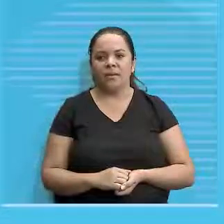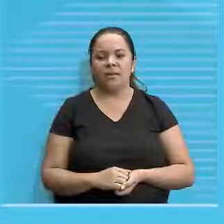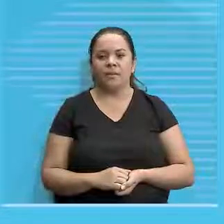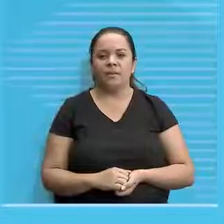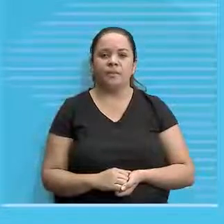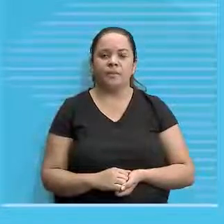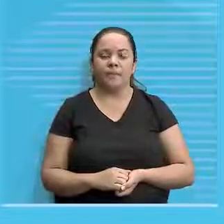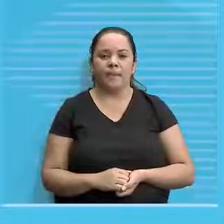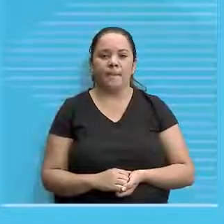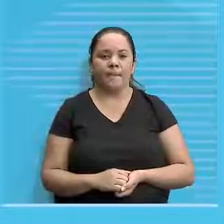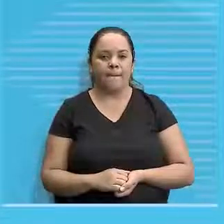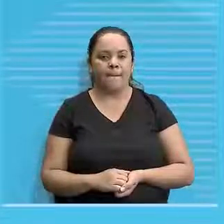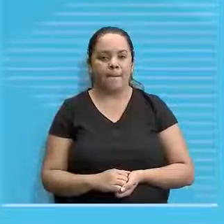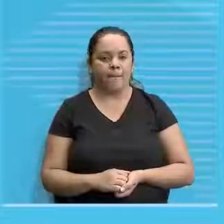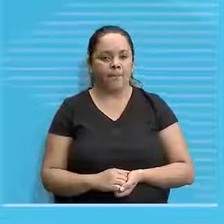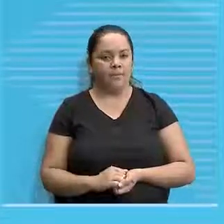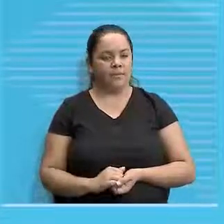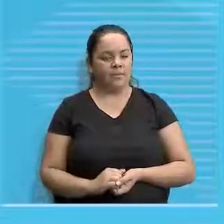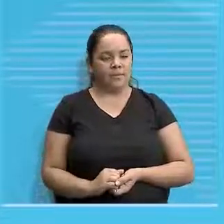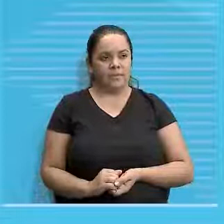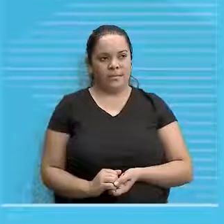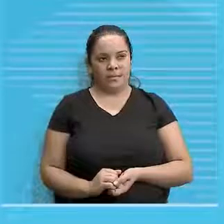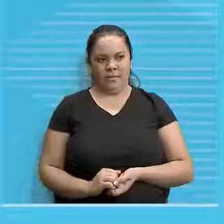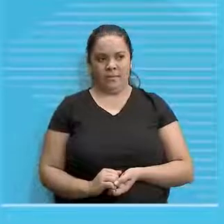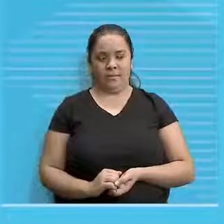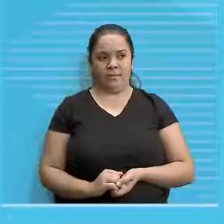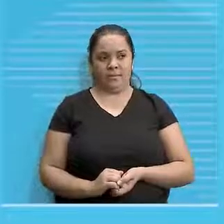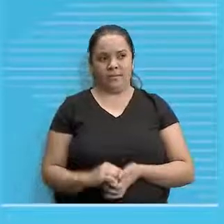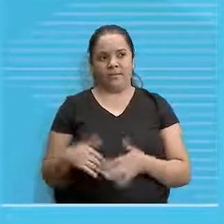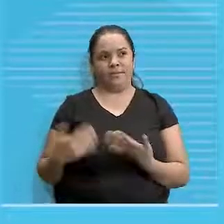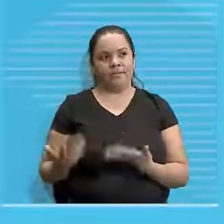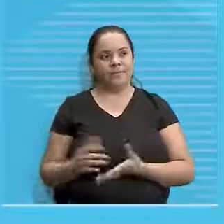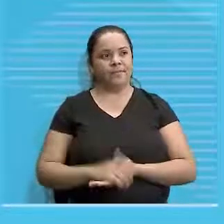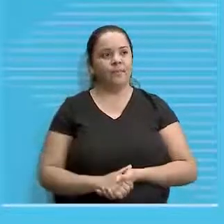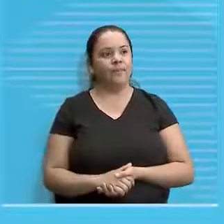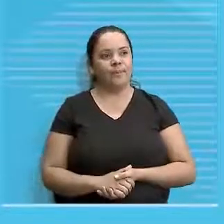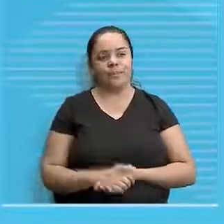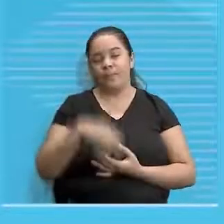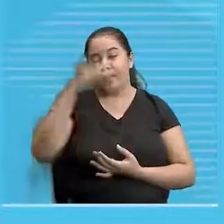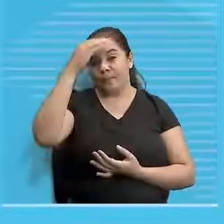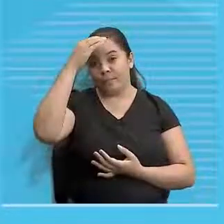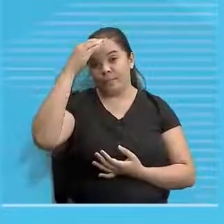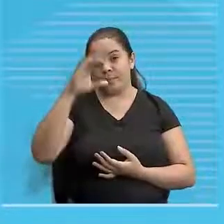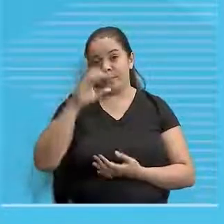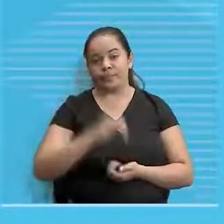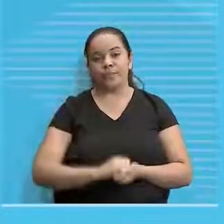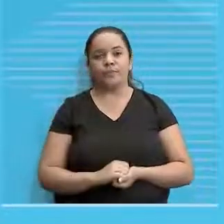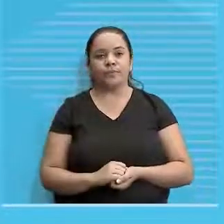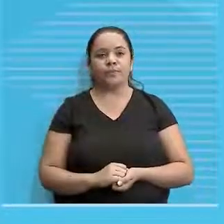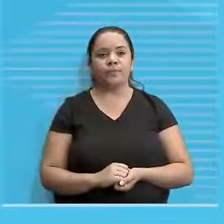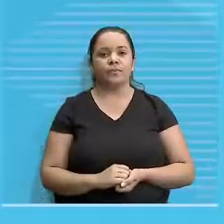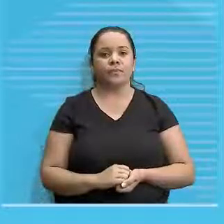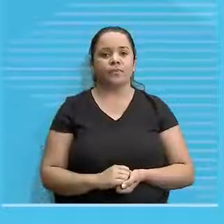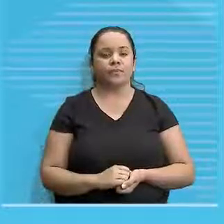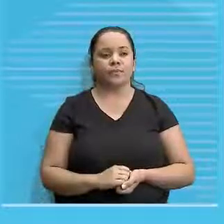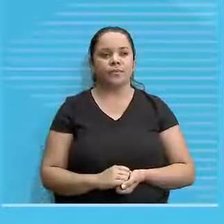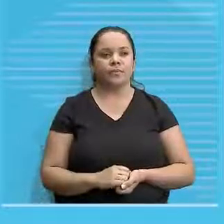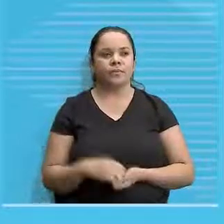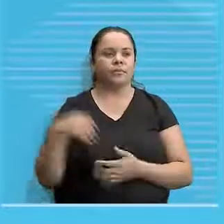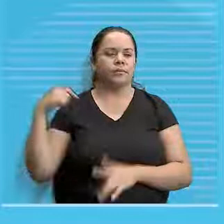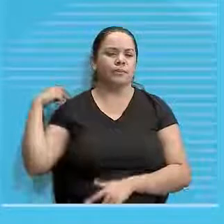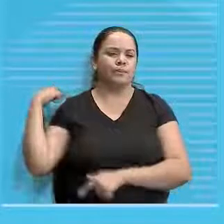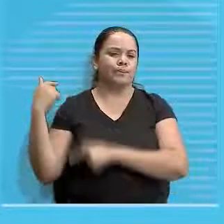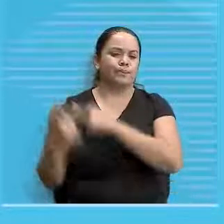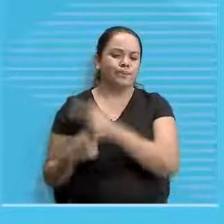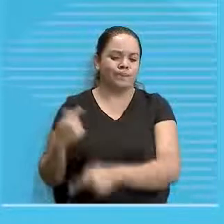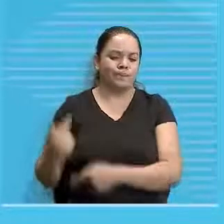gente vive, tá certo? Então, a cultura, gente, ela é transmitida de uma geração a